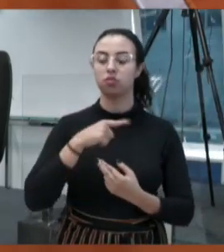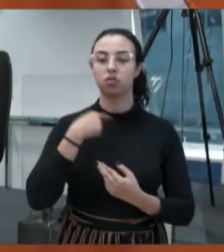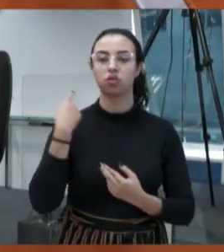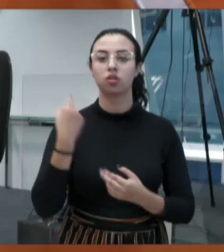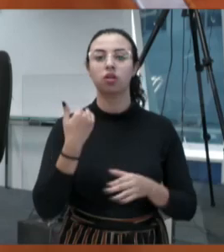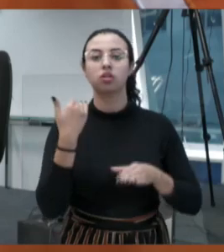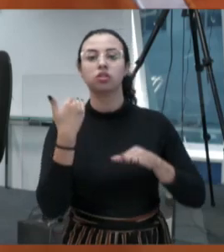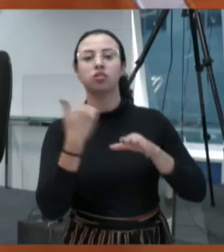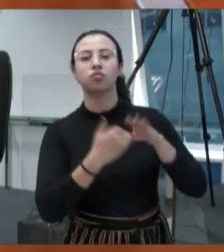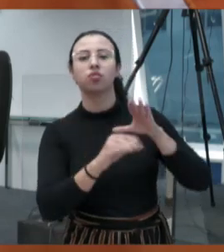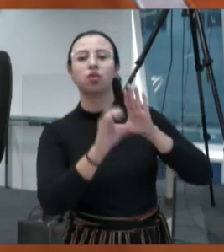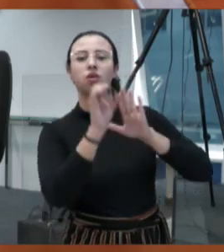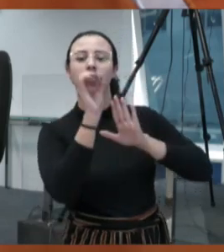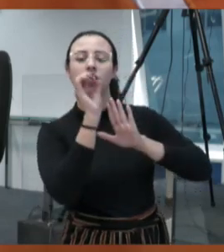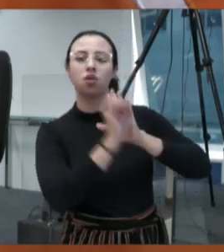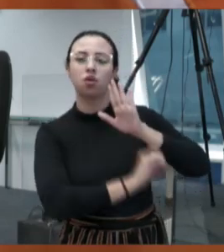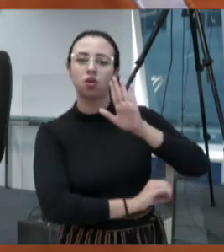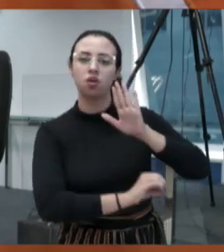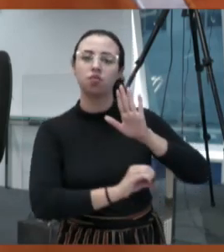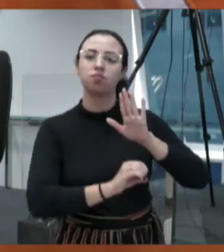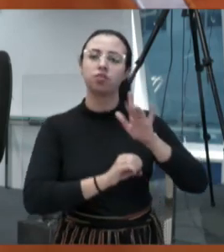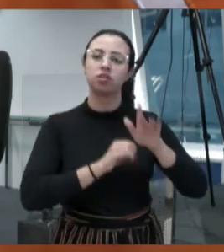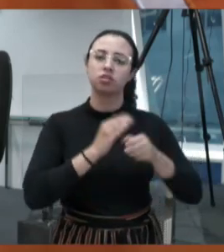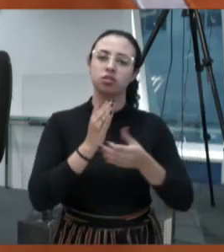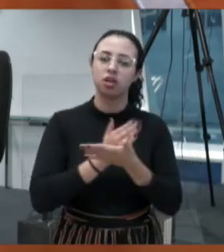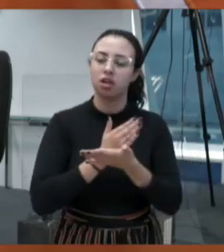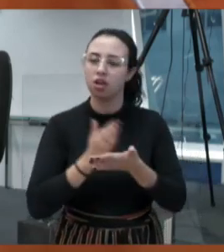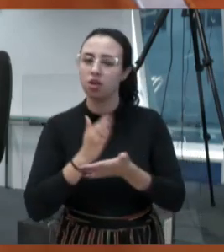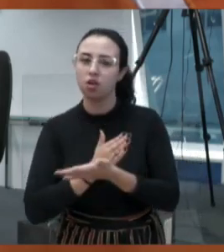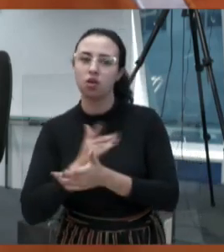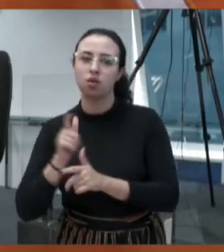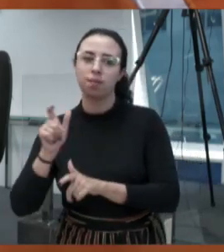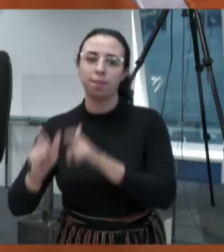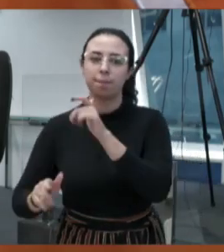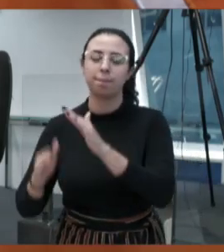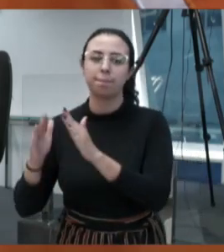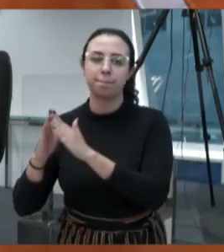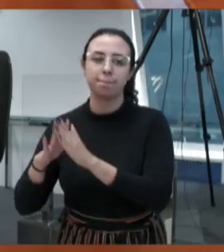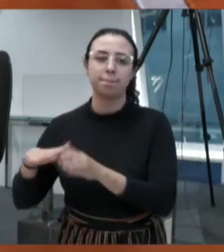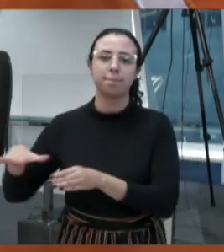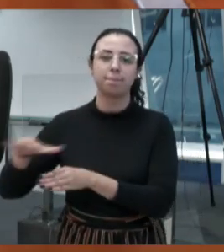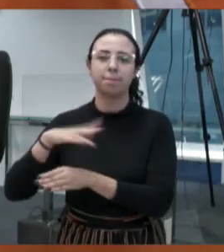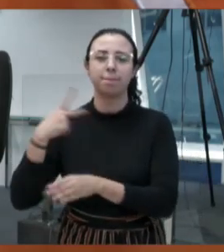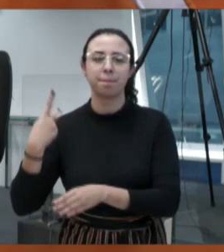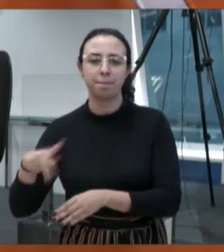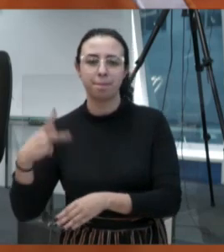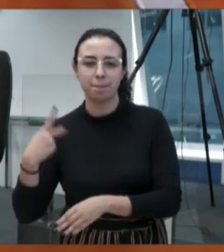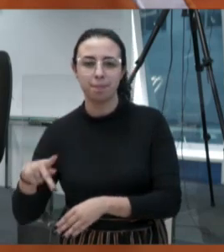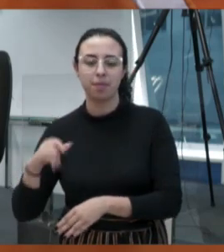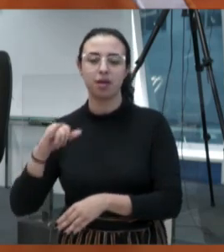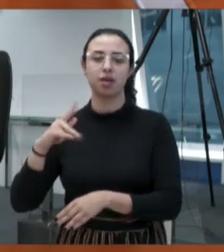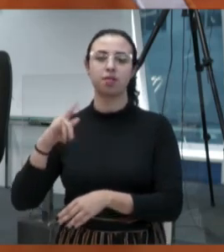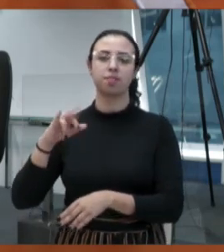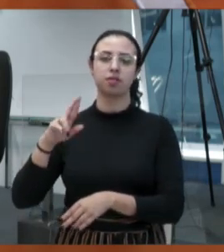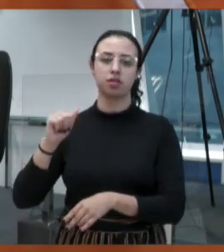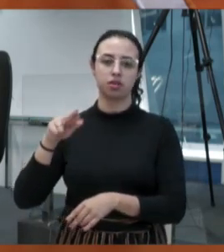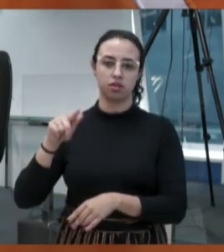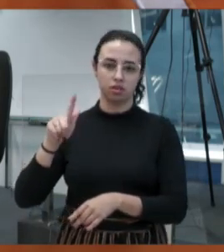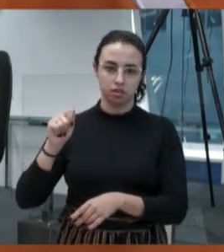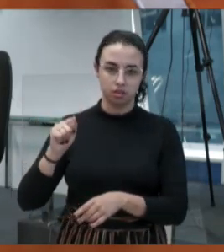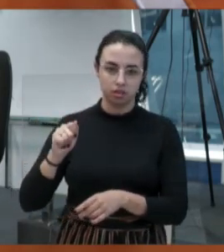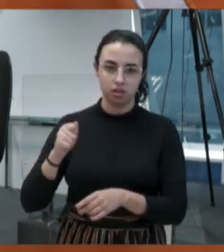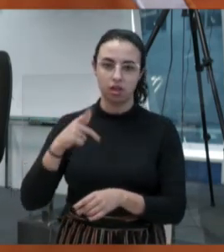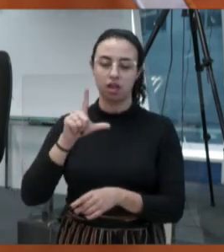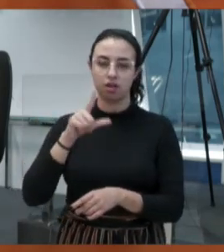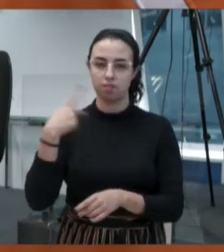alguns ofícios a pedido aí de alguns moradores do bairro Santa Luzia, Planalto, do Ipiranga, LP Pereira,